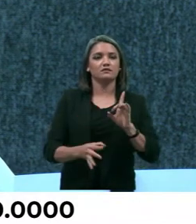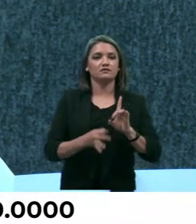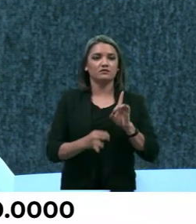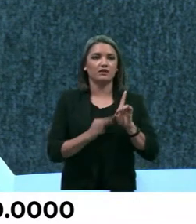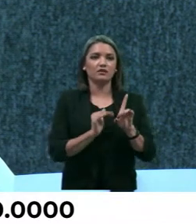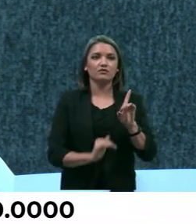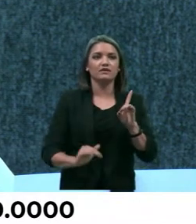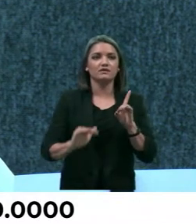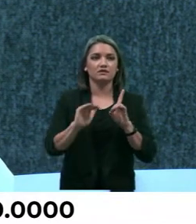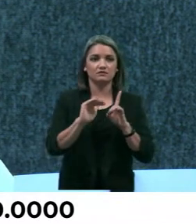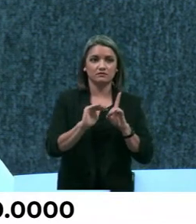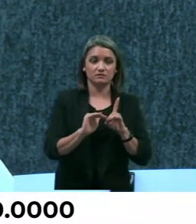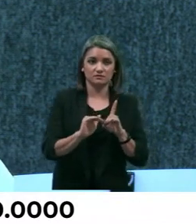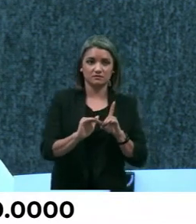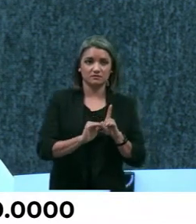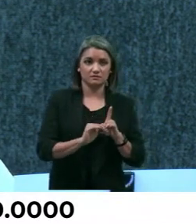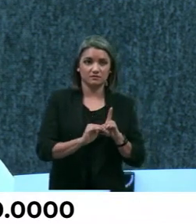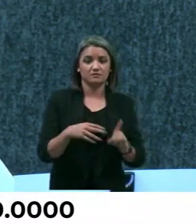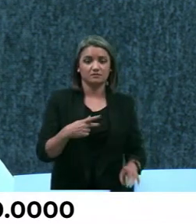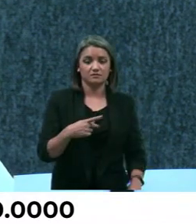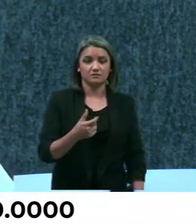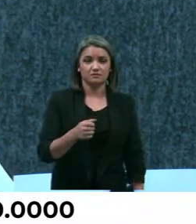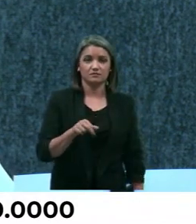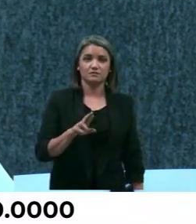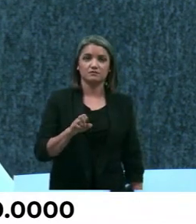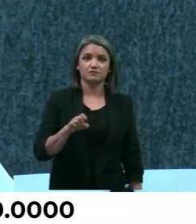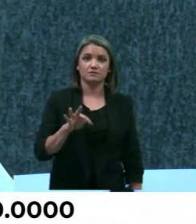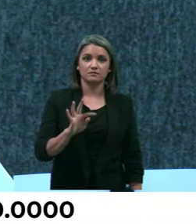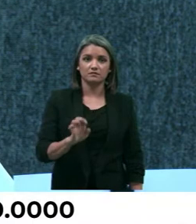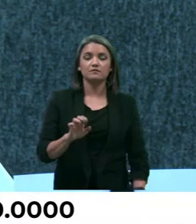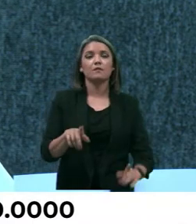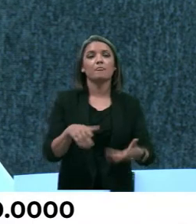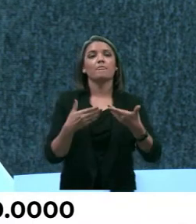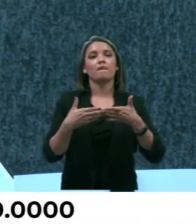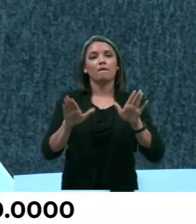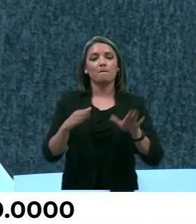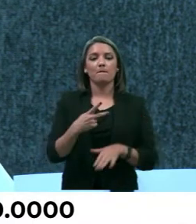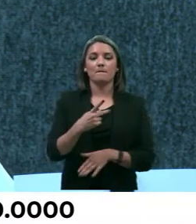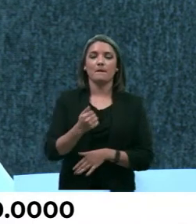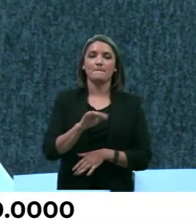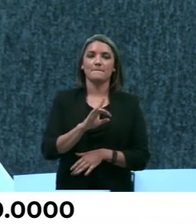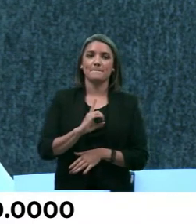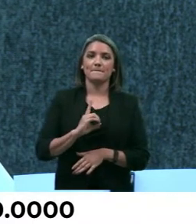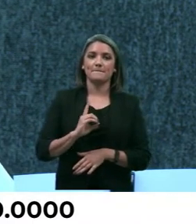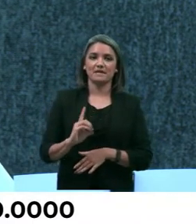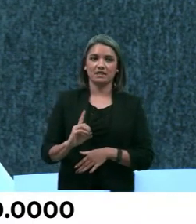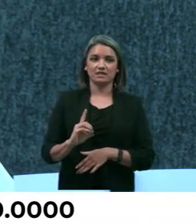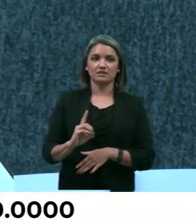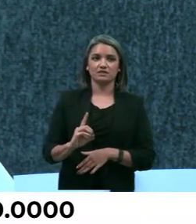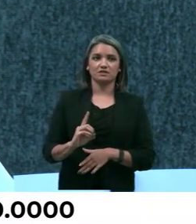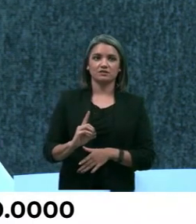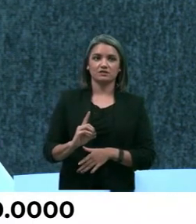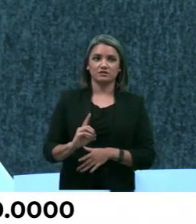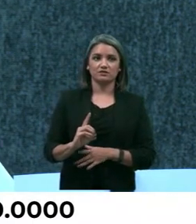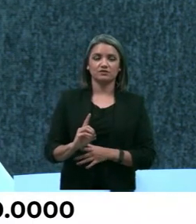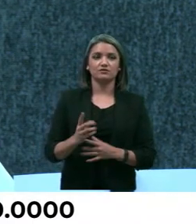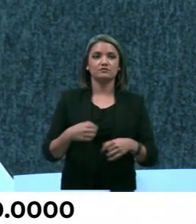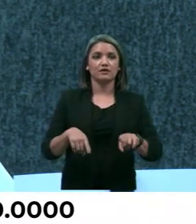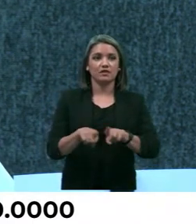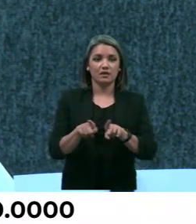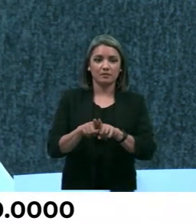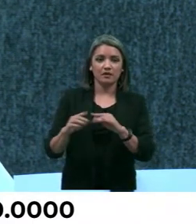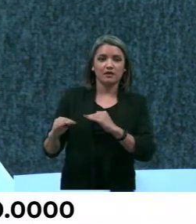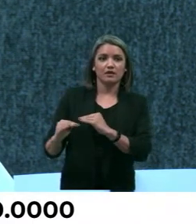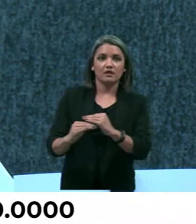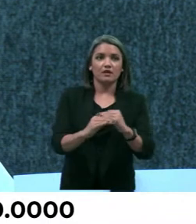Arruda Parente, e instaurado o processo administrativo disciplinar, também por unanimidade de